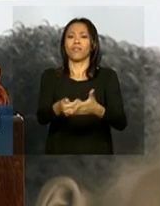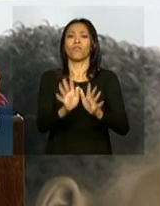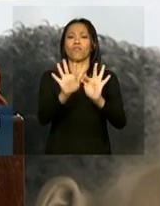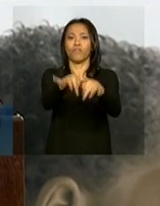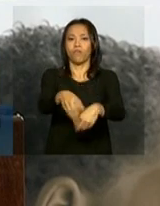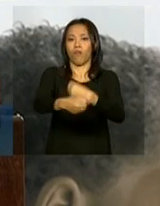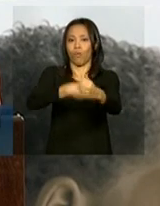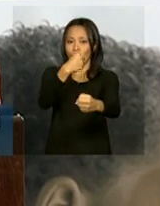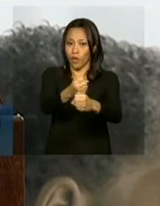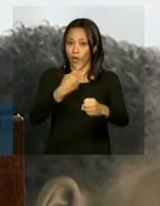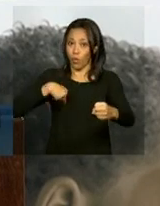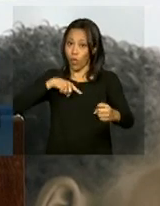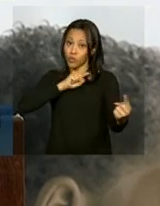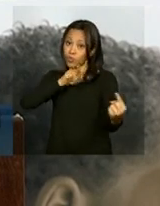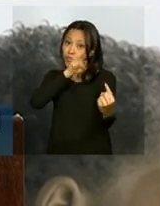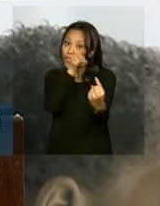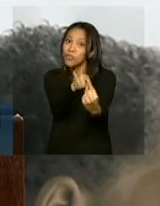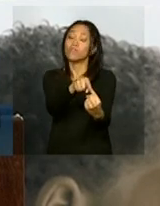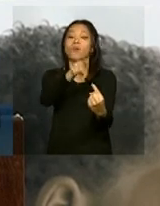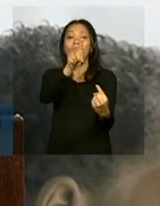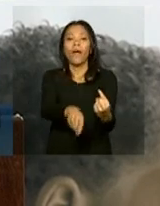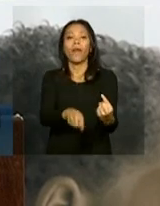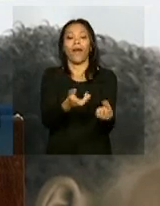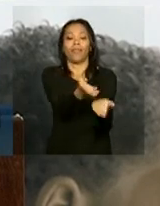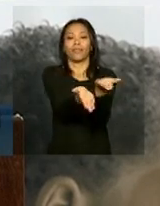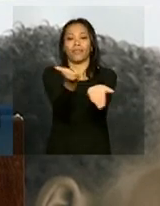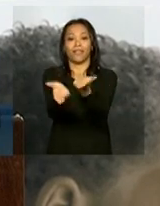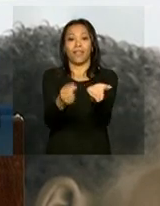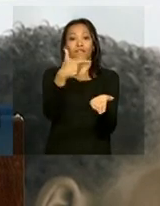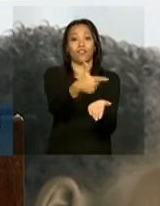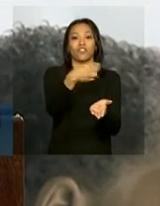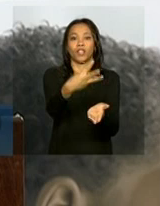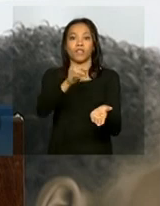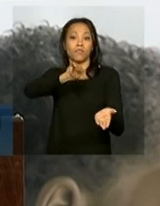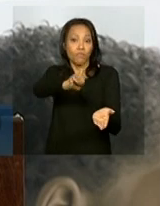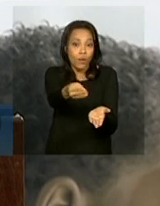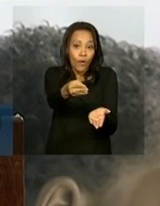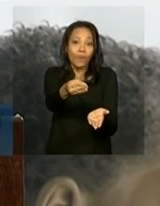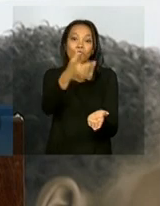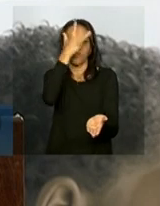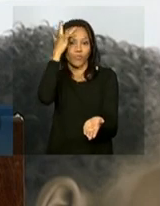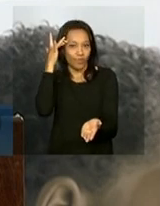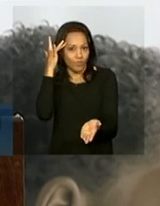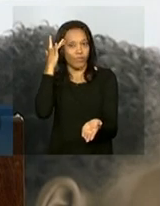a nossa meta é atender 23 milhões de brasileiros.